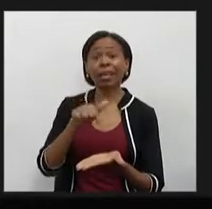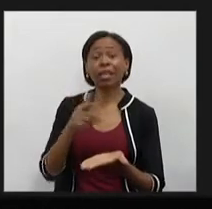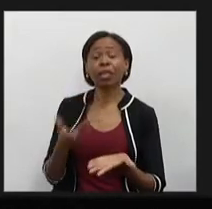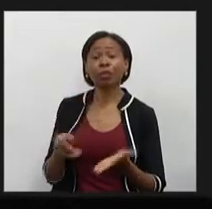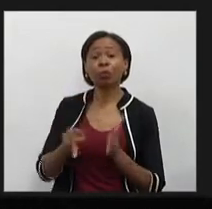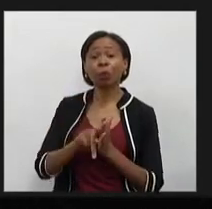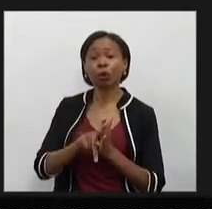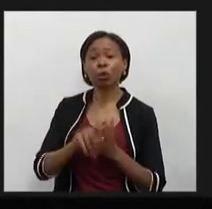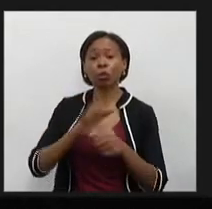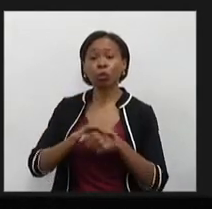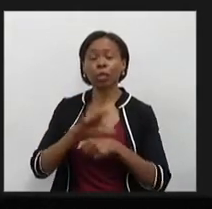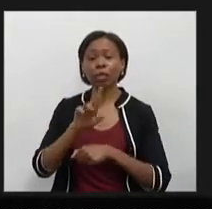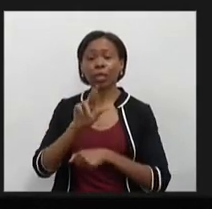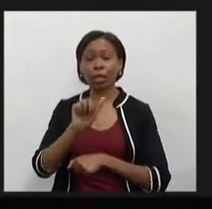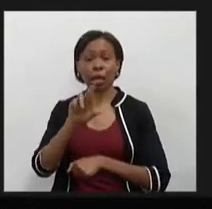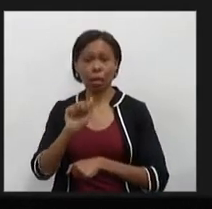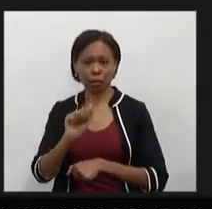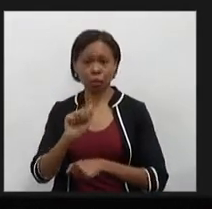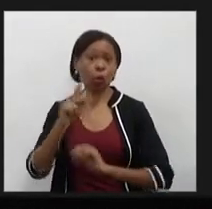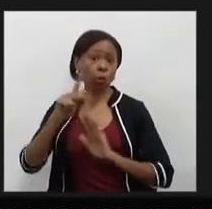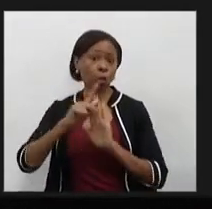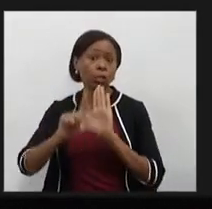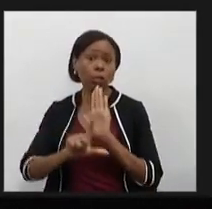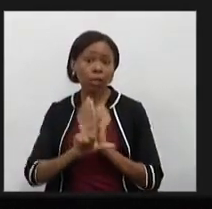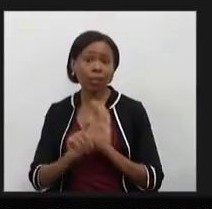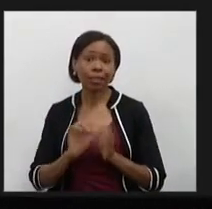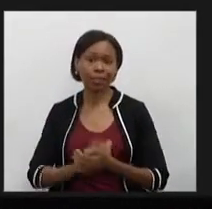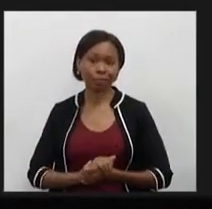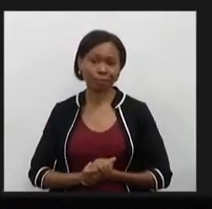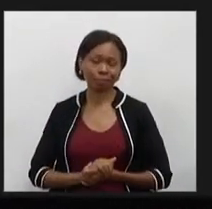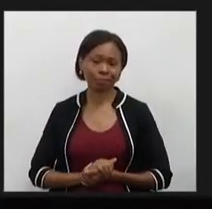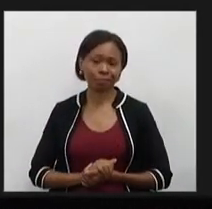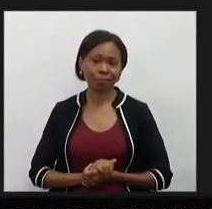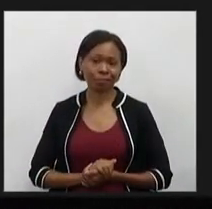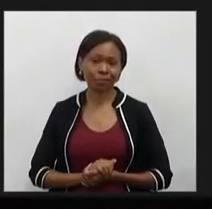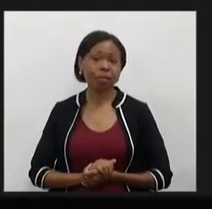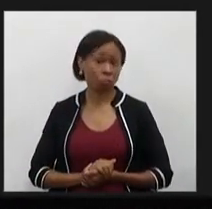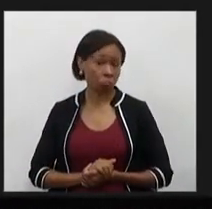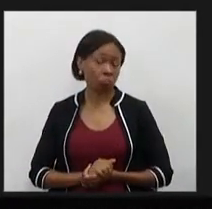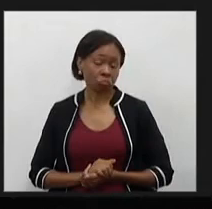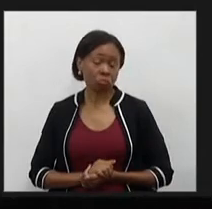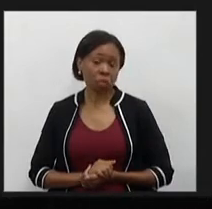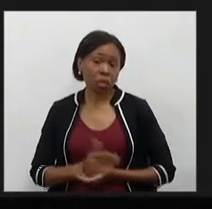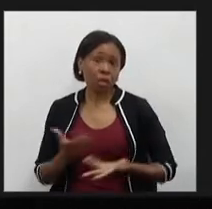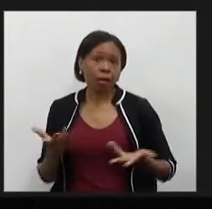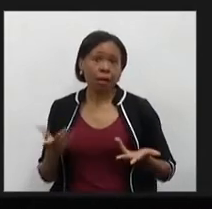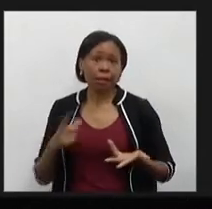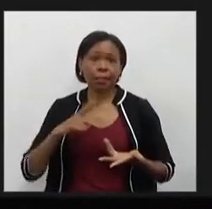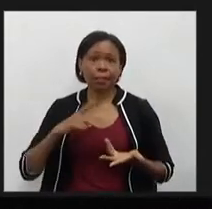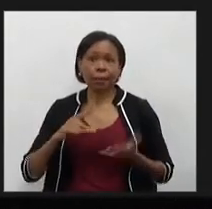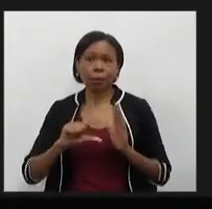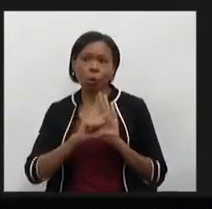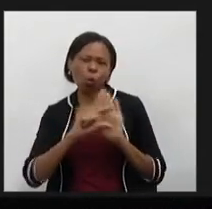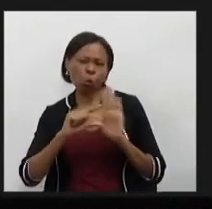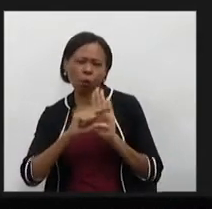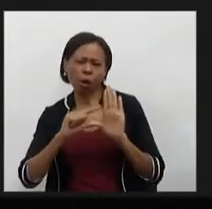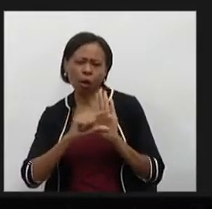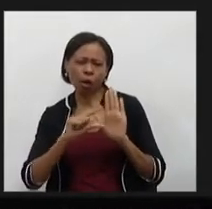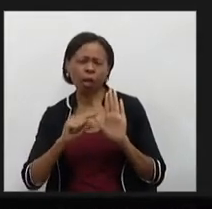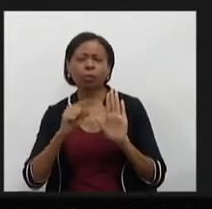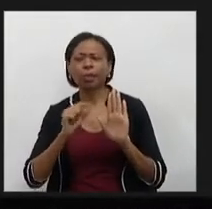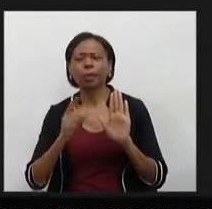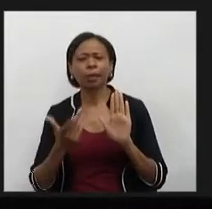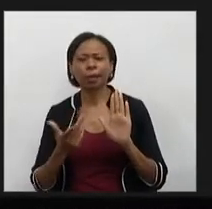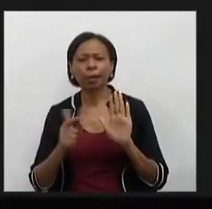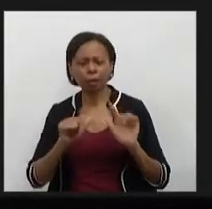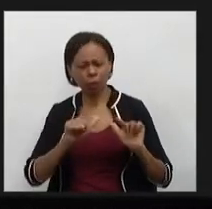projeto lei 957-2020. Ele vai lá ao nome do meu menino, não quando tem aquele parágrafo lá, da iniciativa